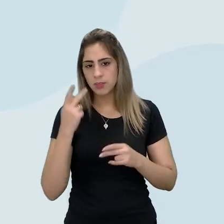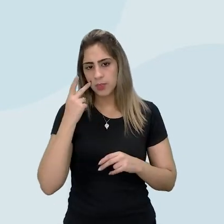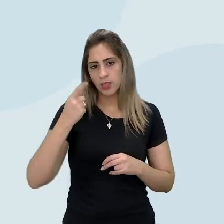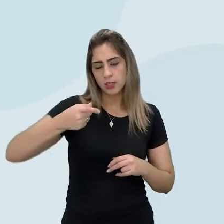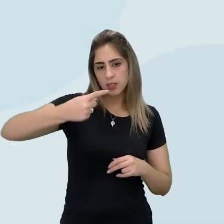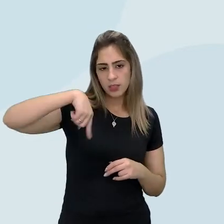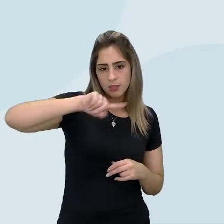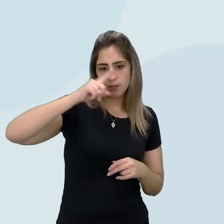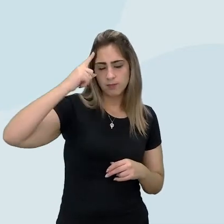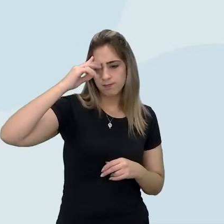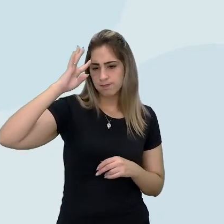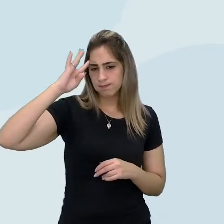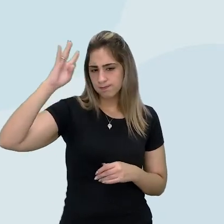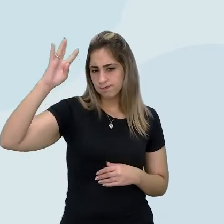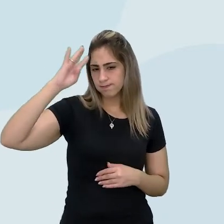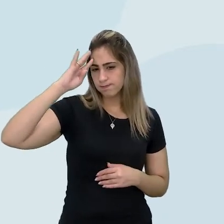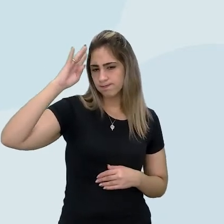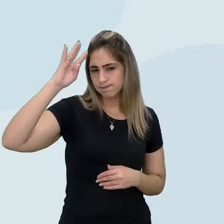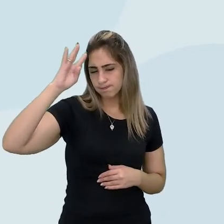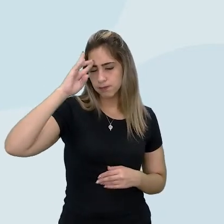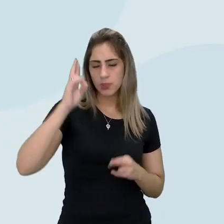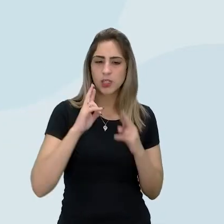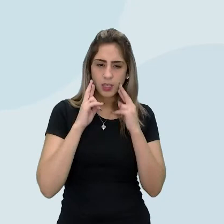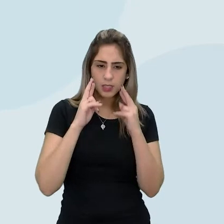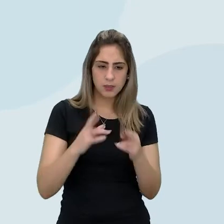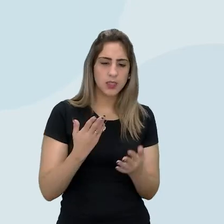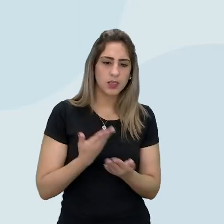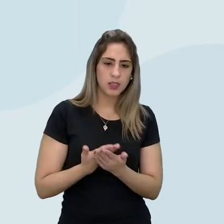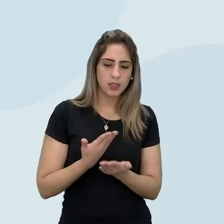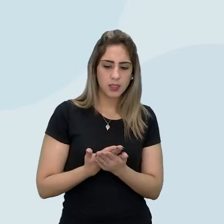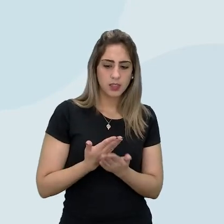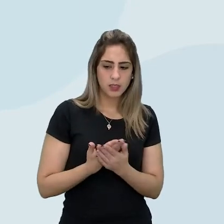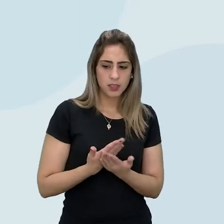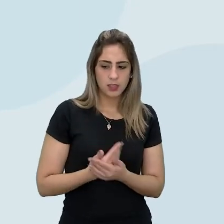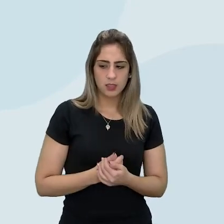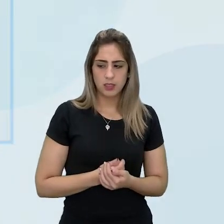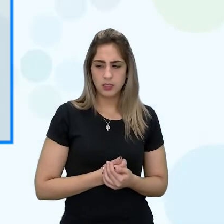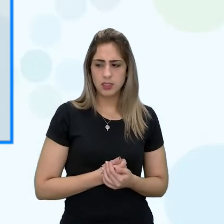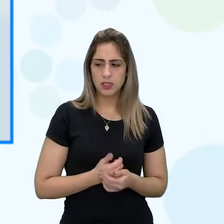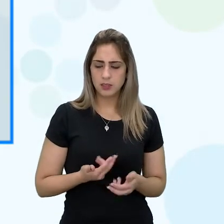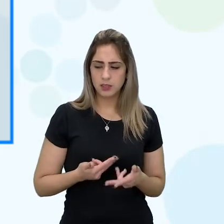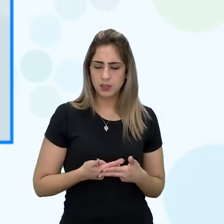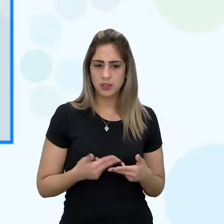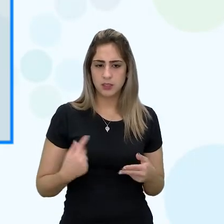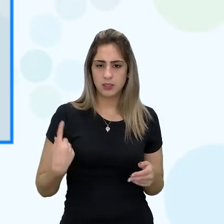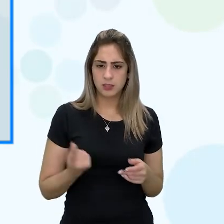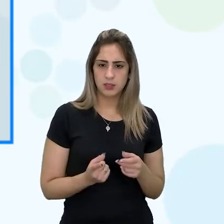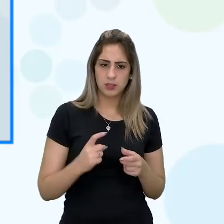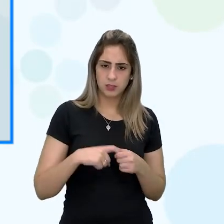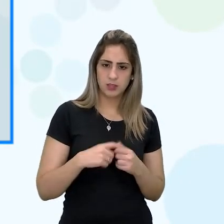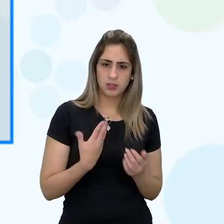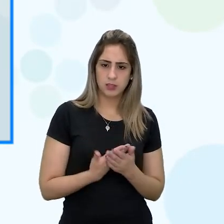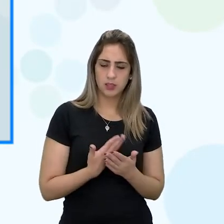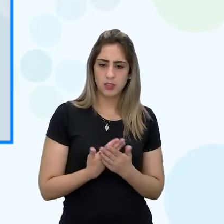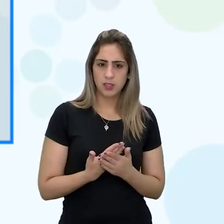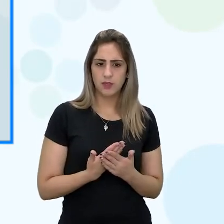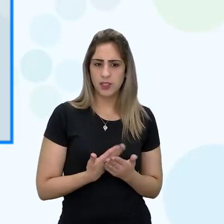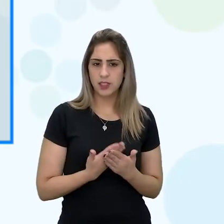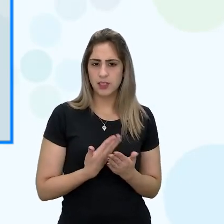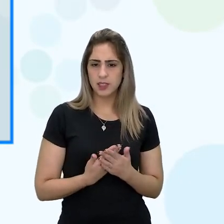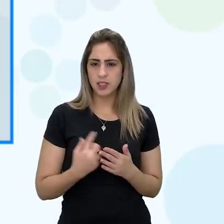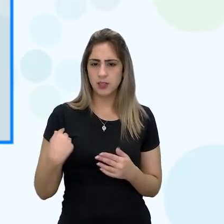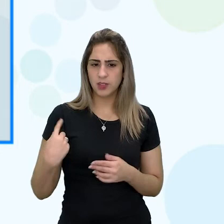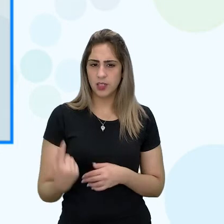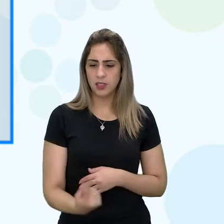vocês repensarem, né, a respeito da nossa aula, para que vocês retomem a aula, os conhecimentos,